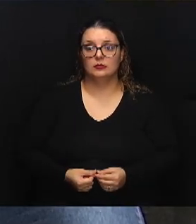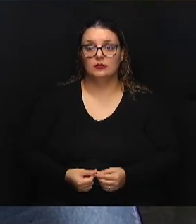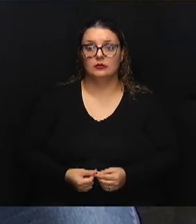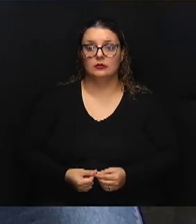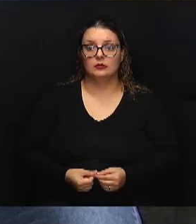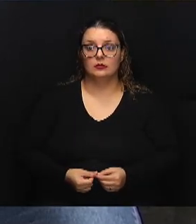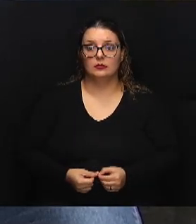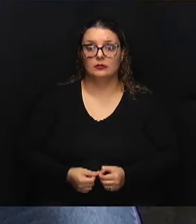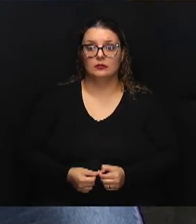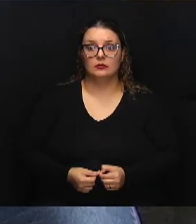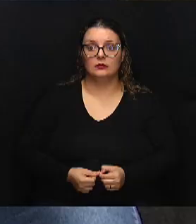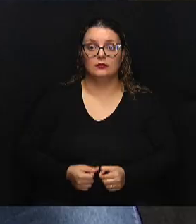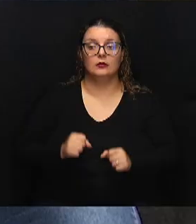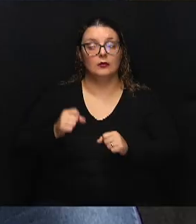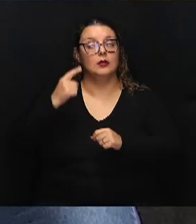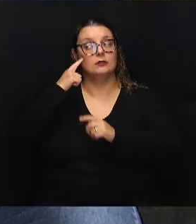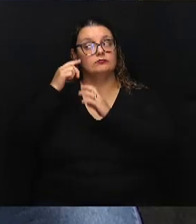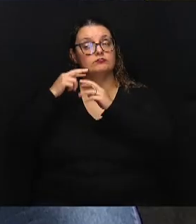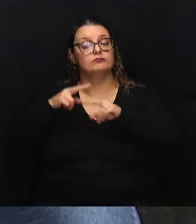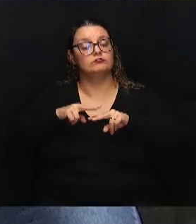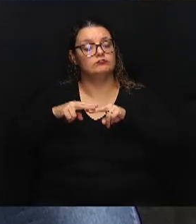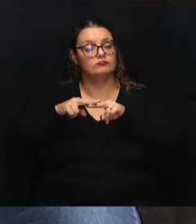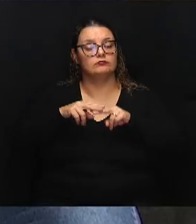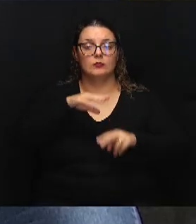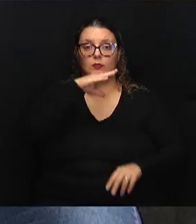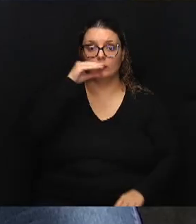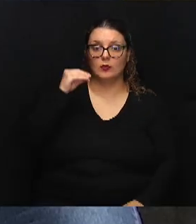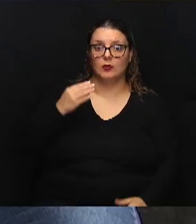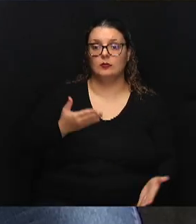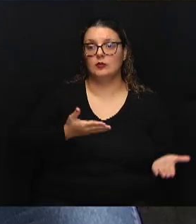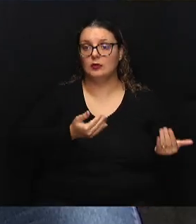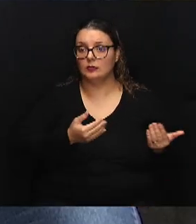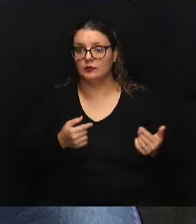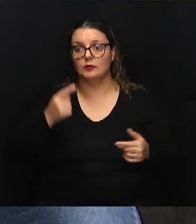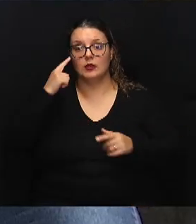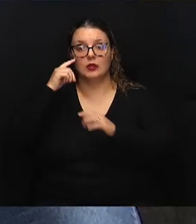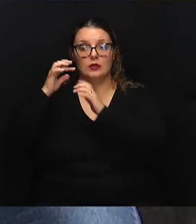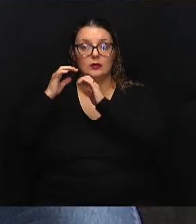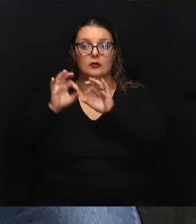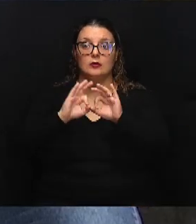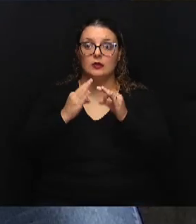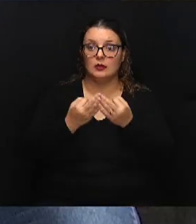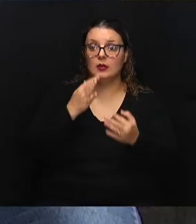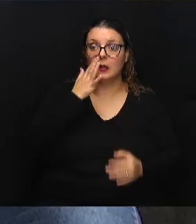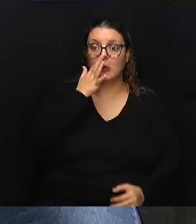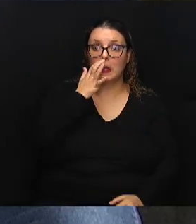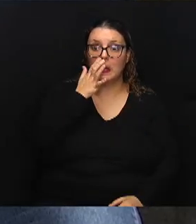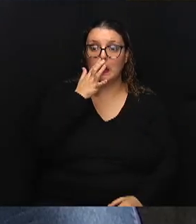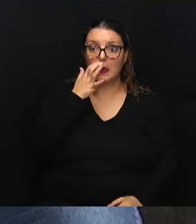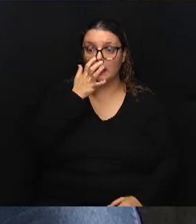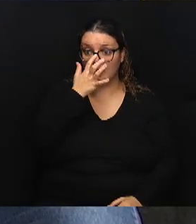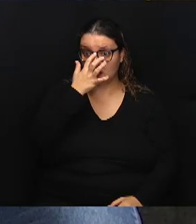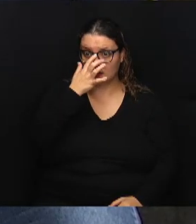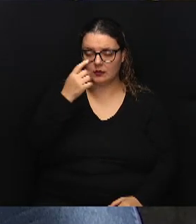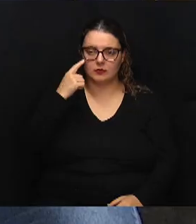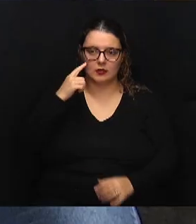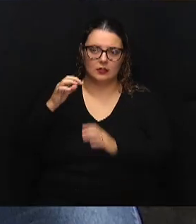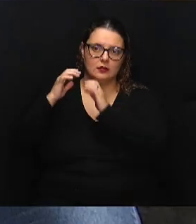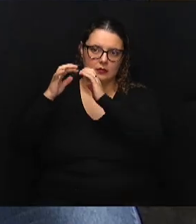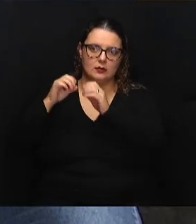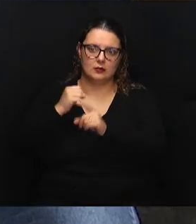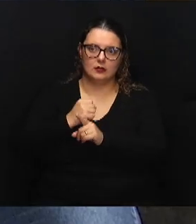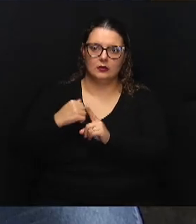possa ser repensado pelos adolescentes, possa ser repensado pelas famílias, possa ser repensado pela